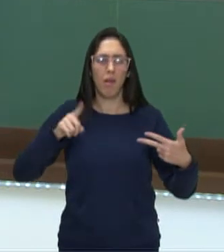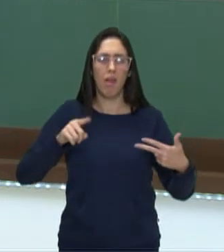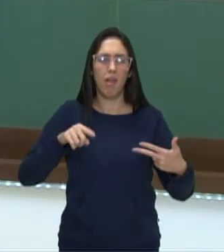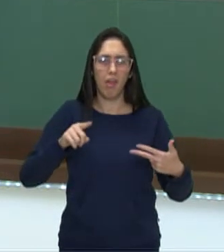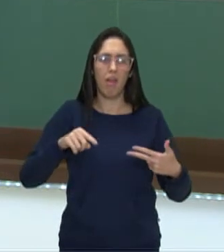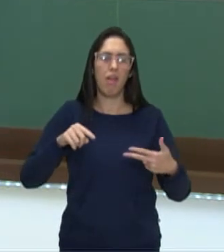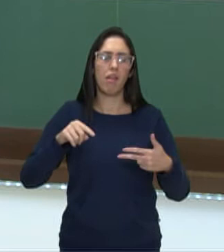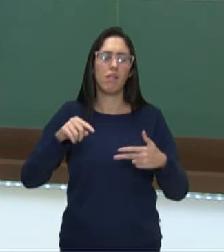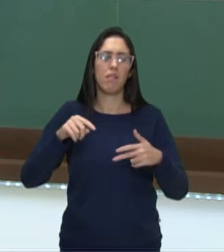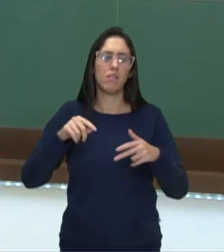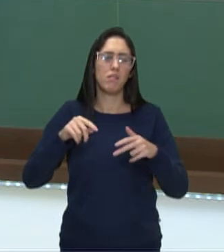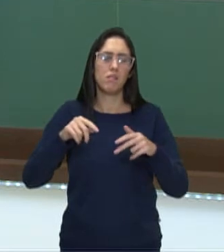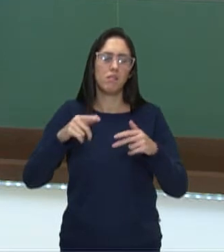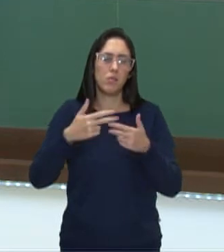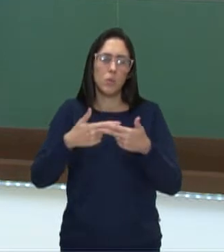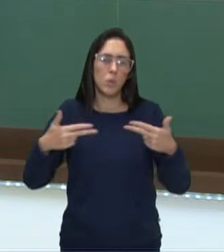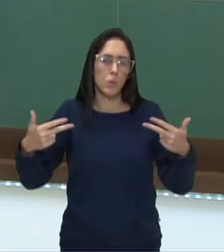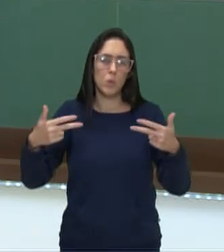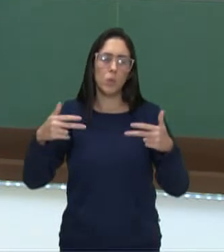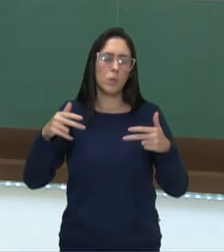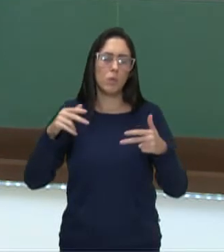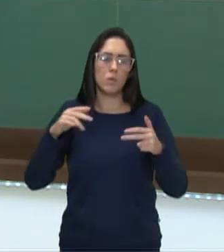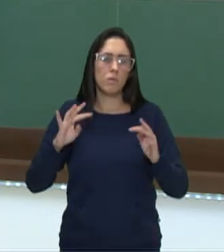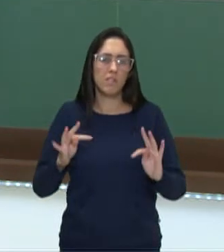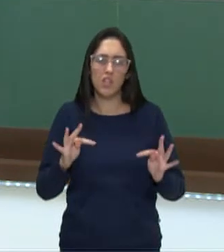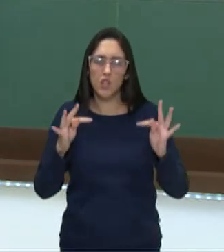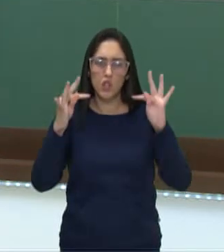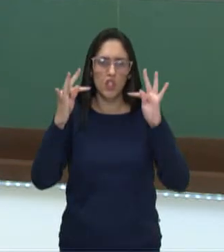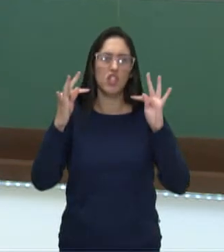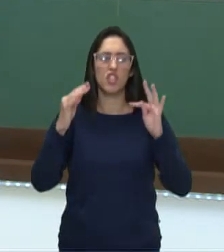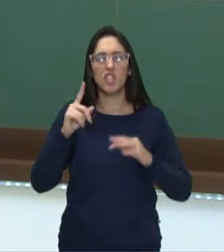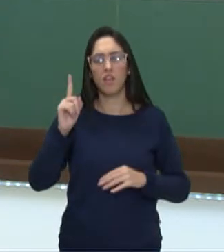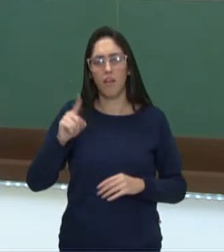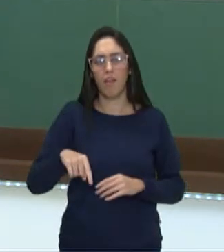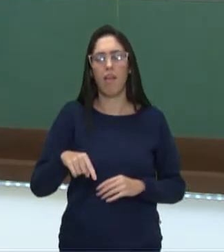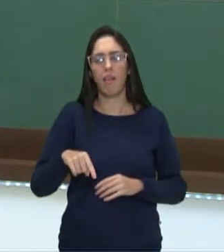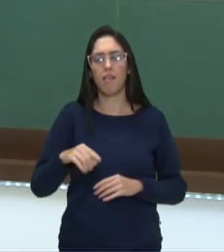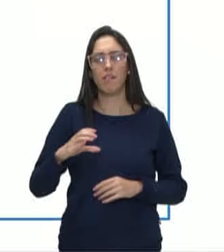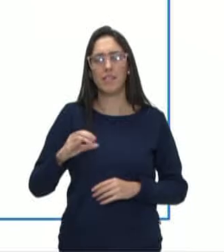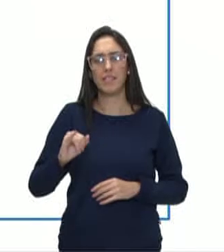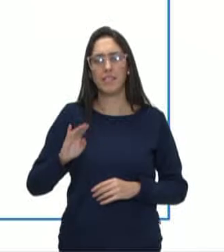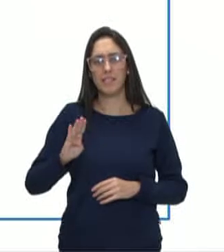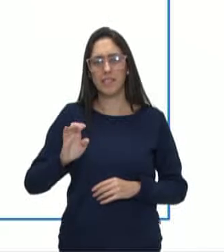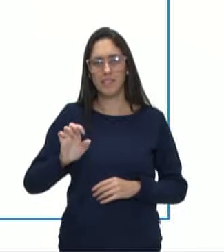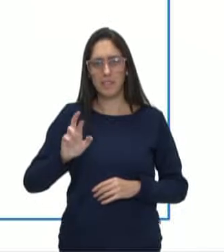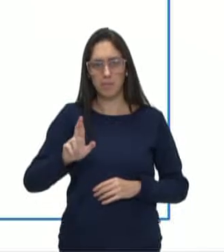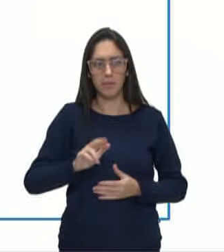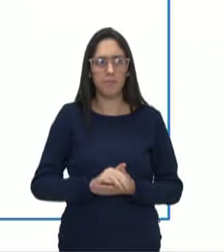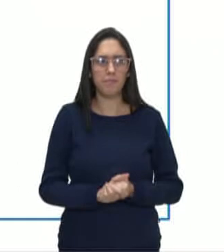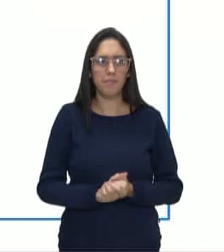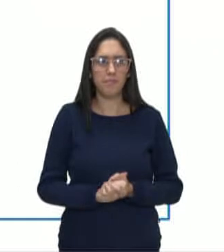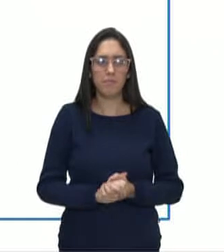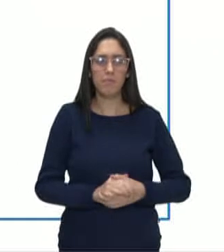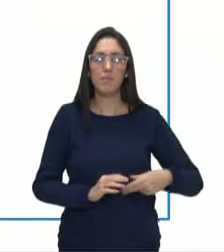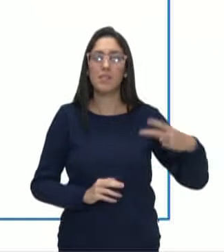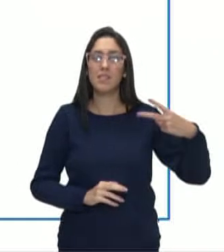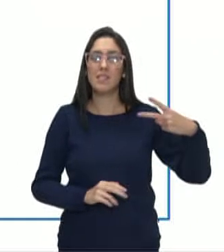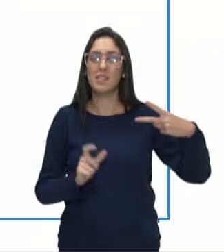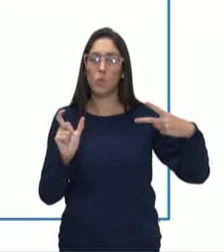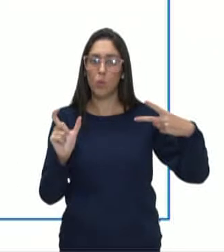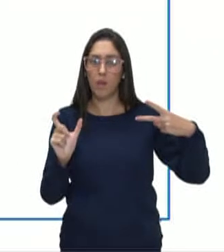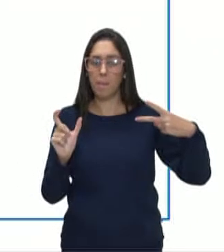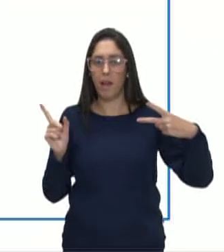aos meios digitais, rede, Porque vocês estão conectados. Sumergido, que tiene la